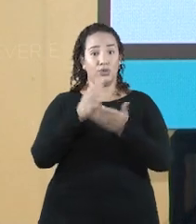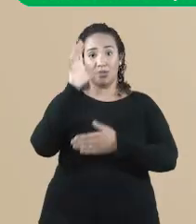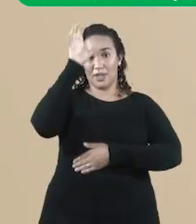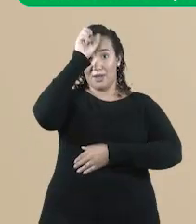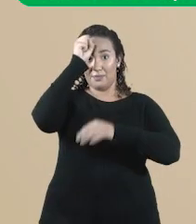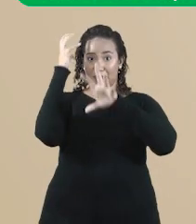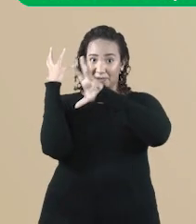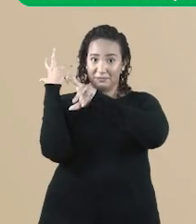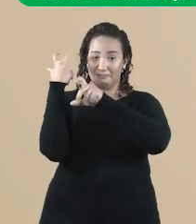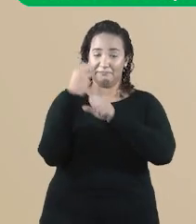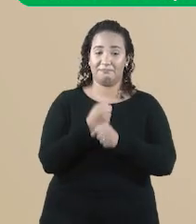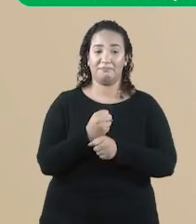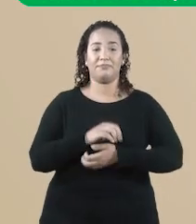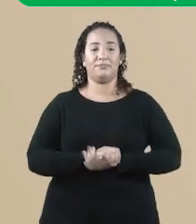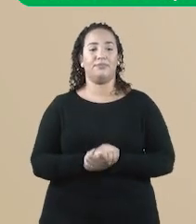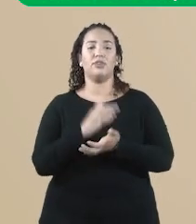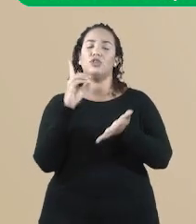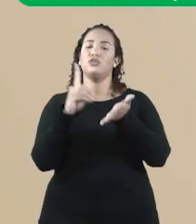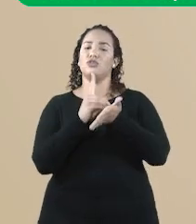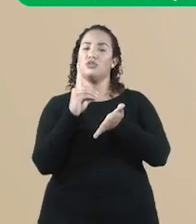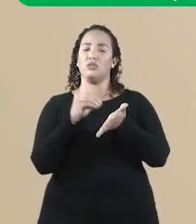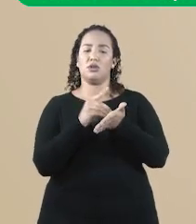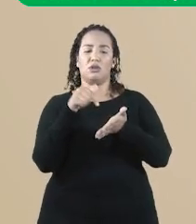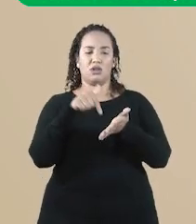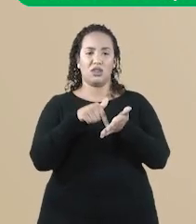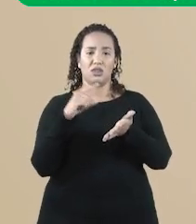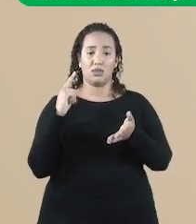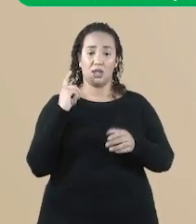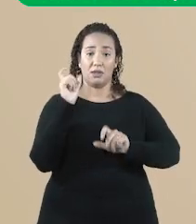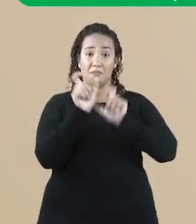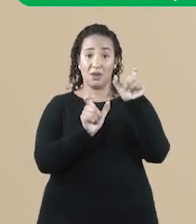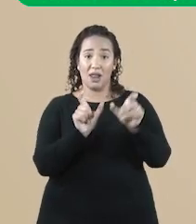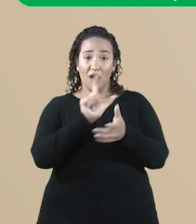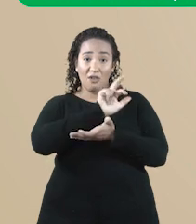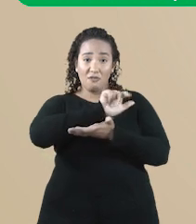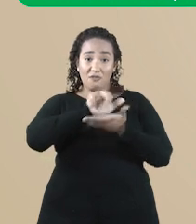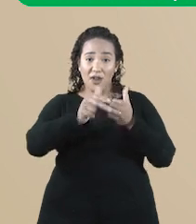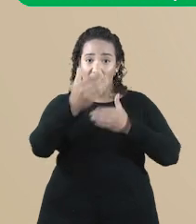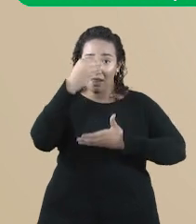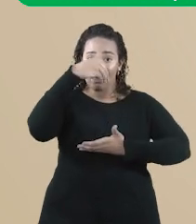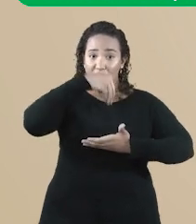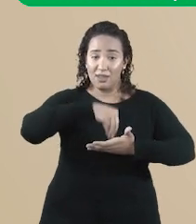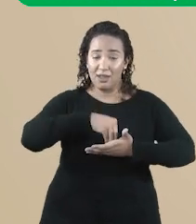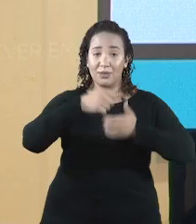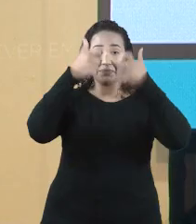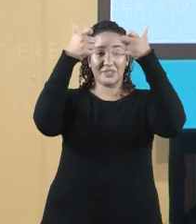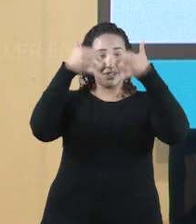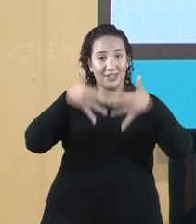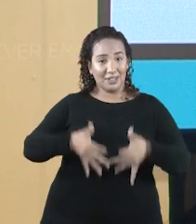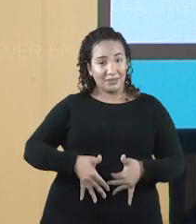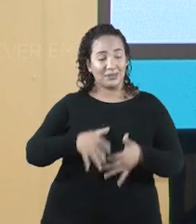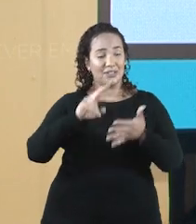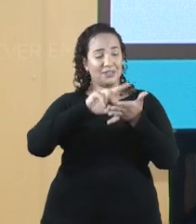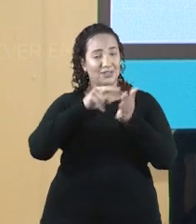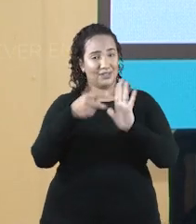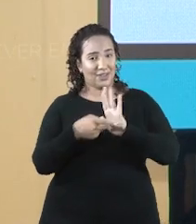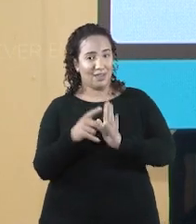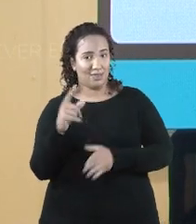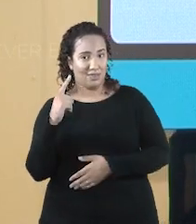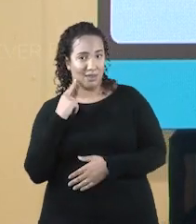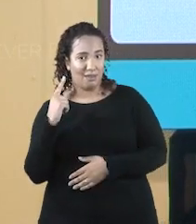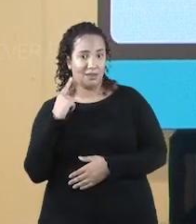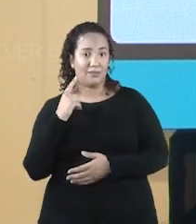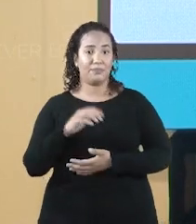relembrar? Dicionários são livros que guardam palavras. Palavras explicadas em palavras. O verbete de dicionário